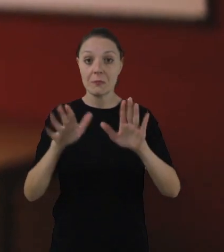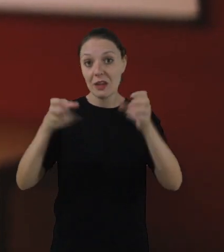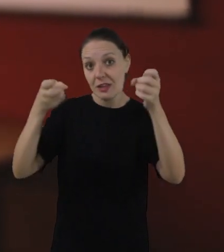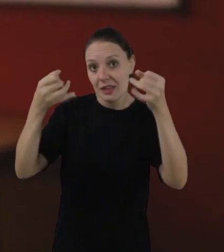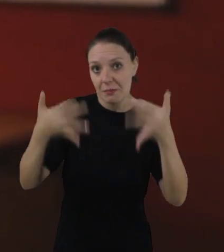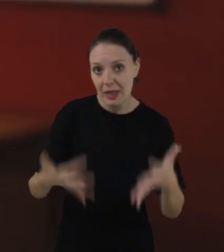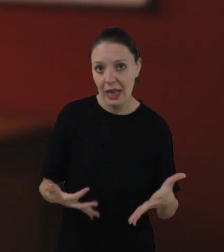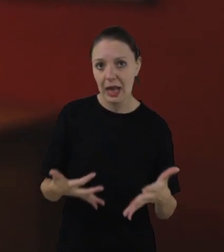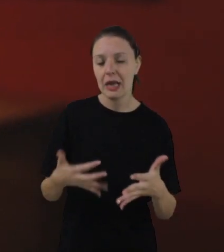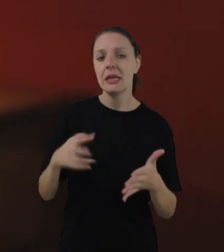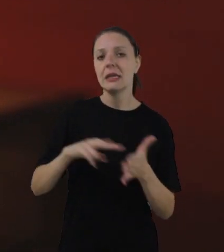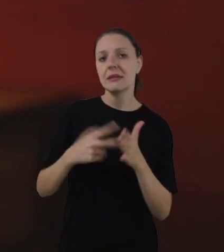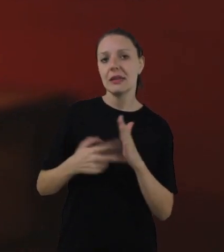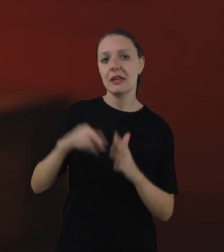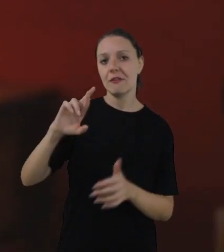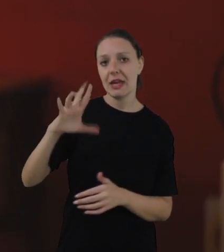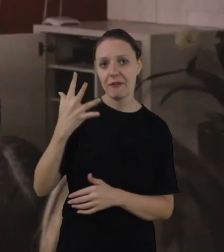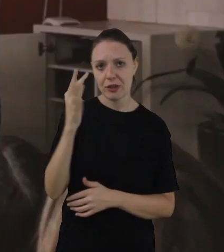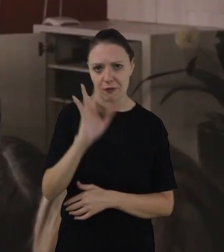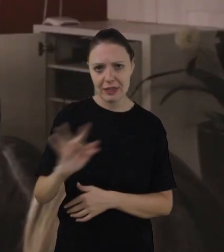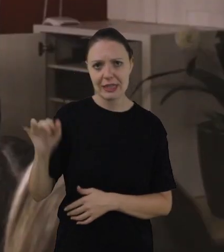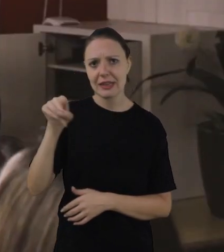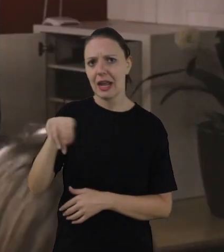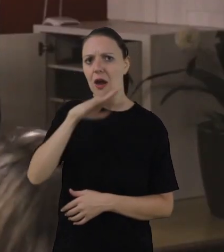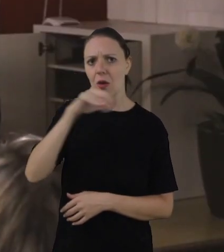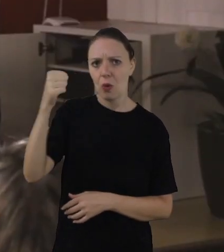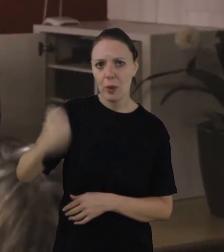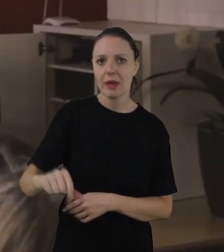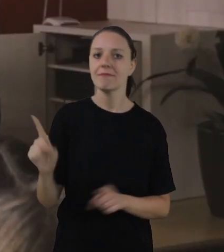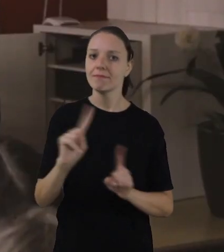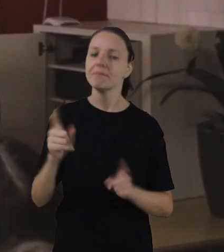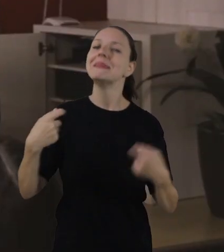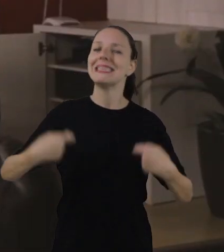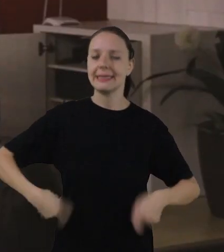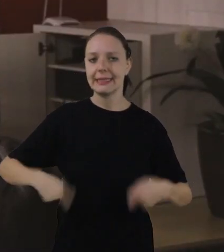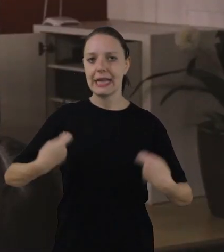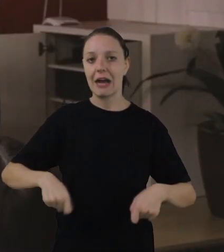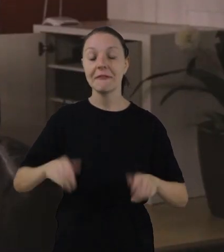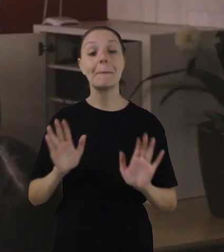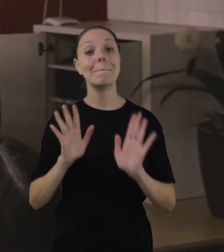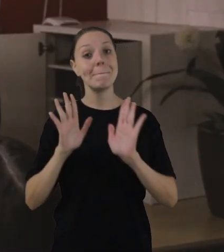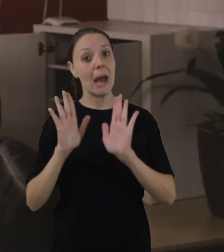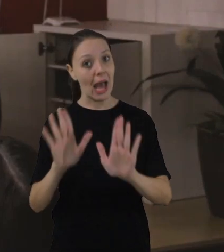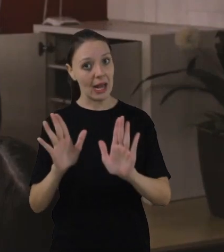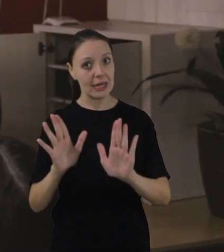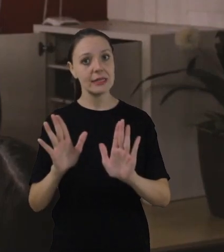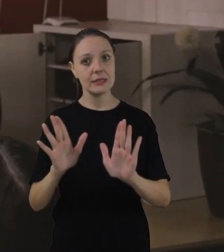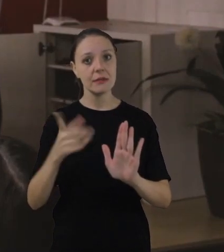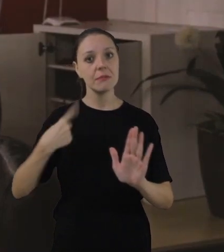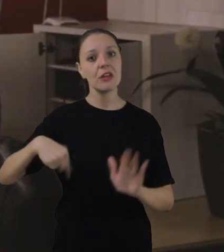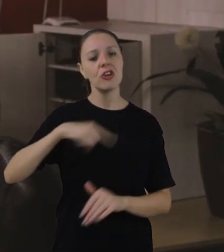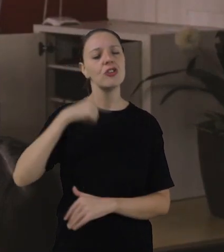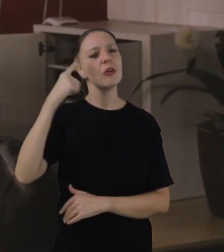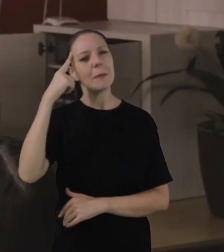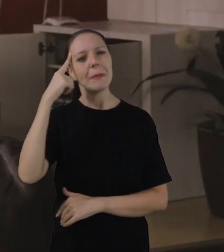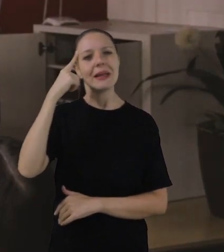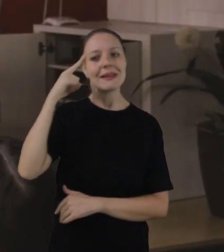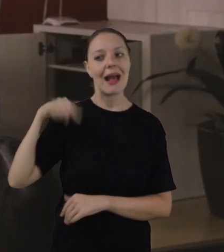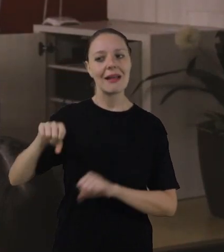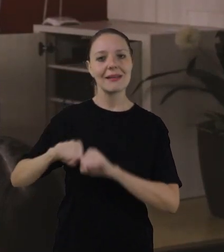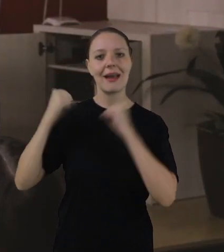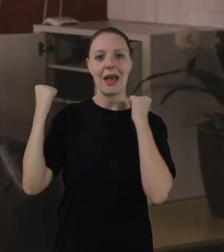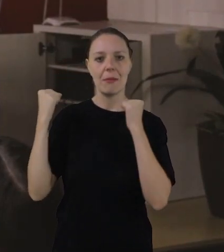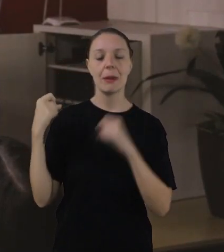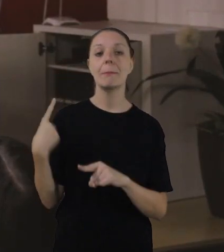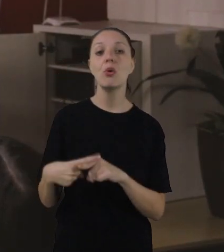foi de todo mal a Revolução Francesa, obviamente, era o que eles viviam na época, né? Mas é para a gente pensar nessa cisão que aconteceu,